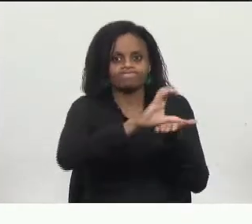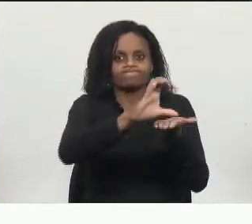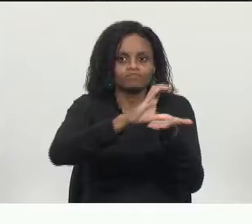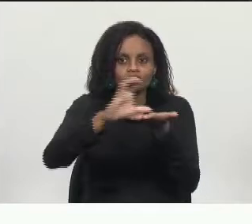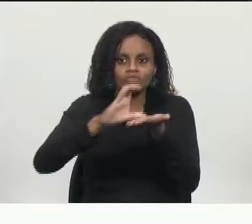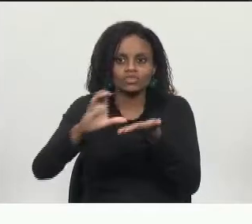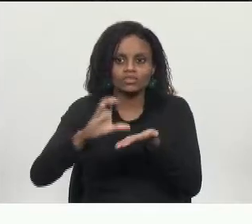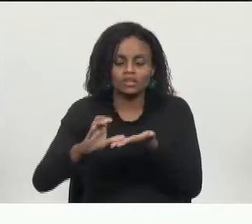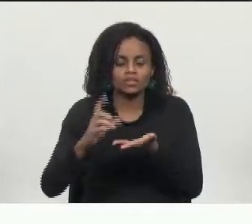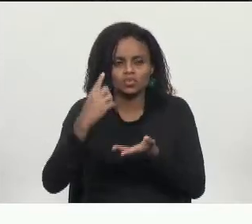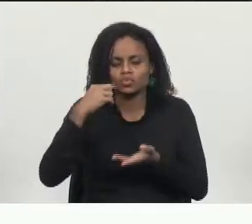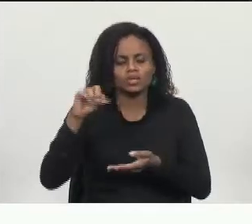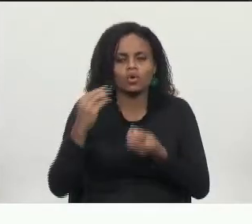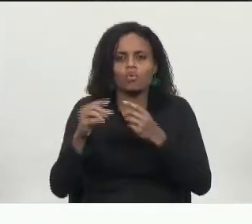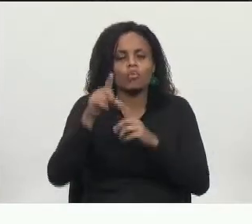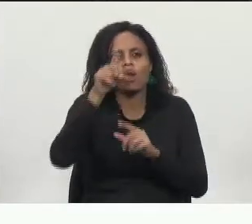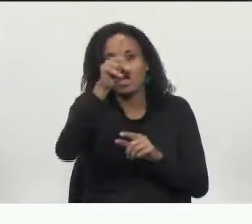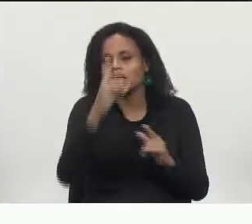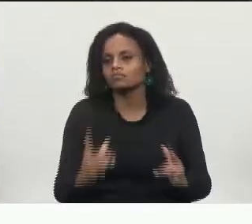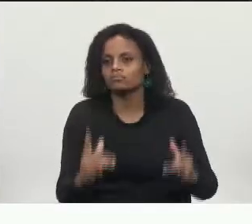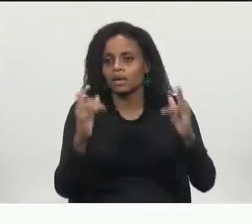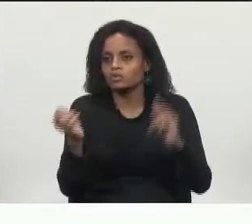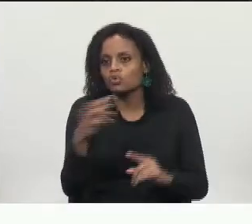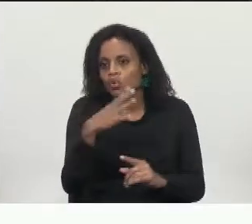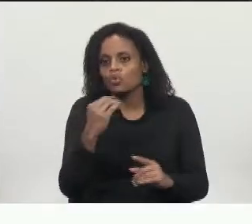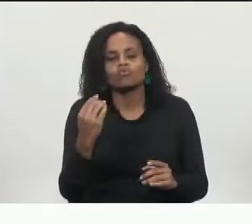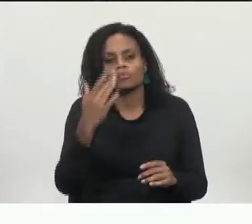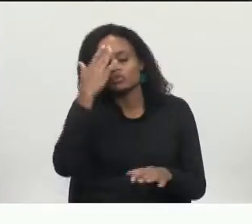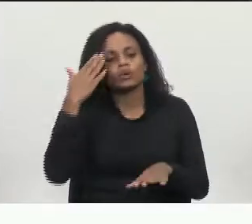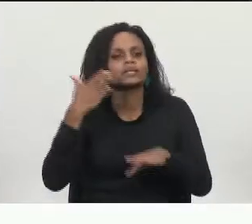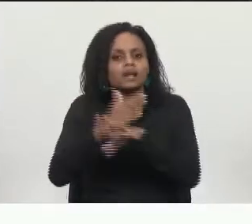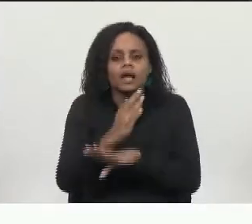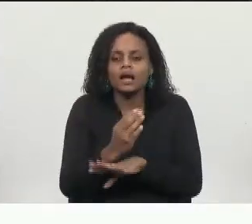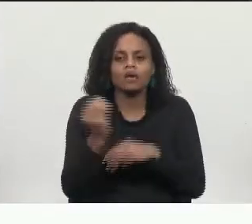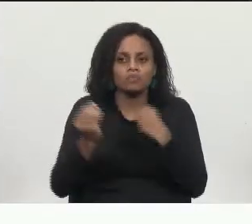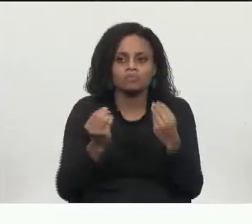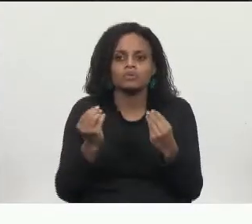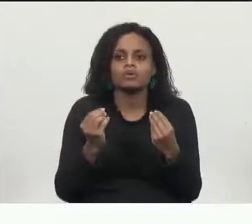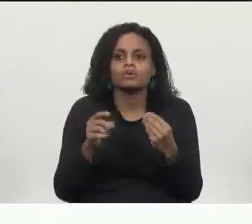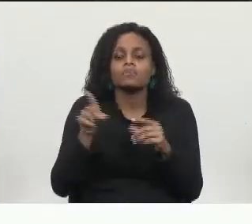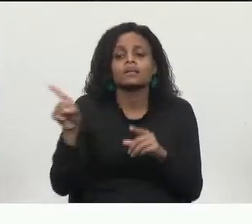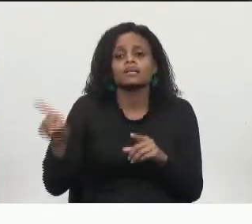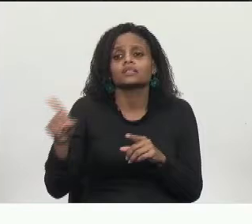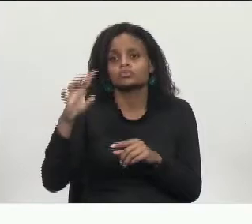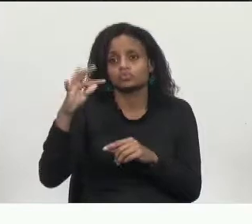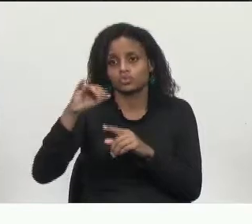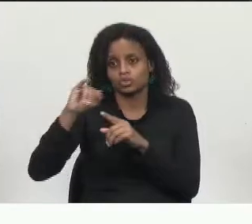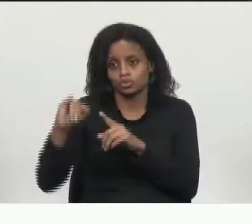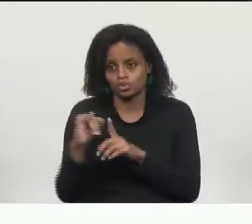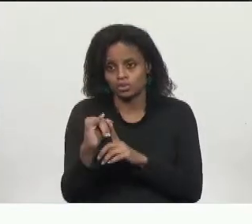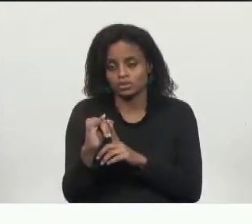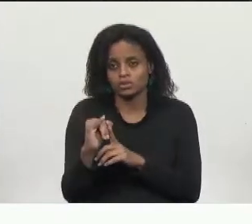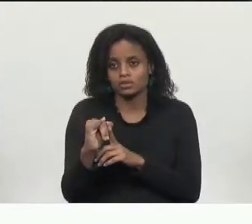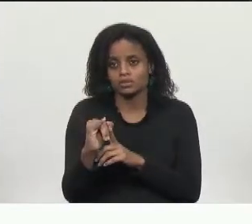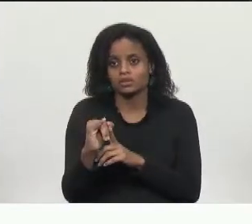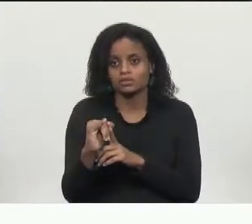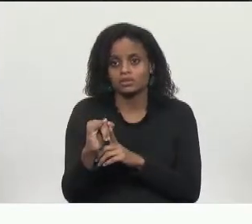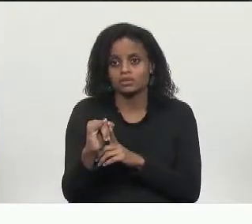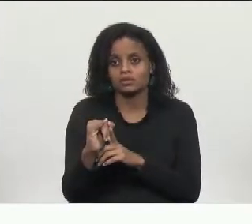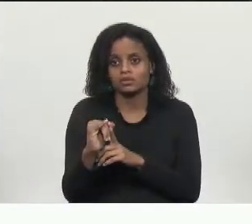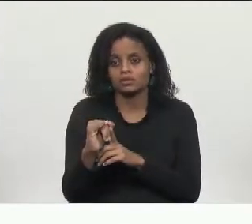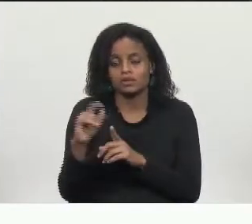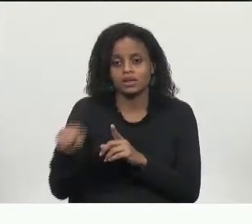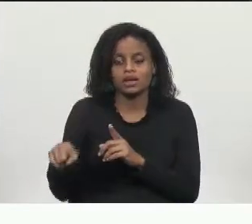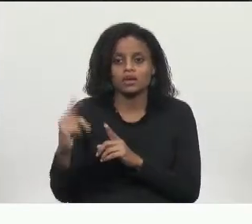ser as questões lá de controle de acesso, mas lá no TJ, o controlador de acesso é um contratado, é